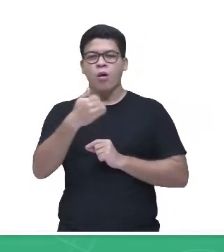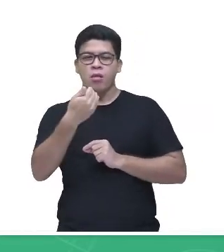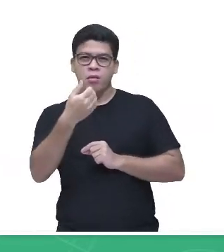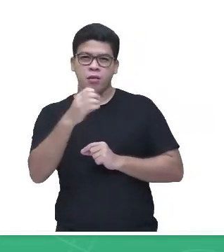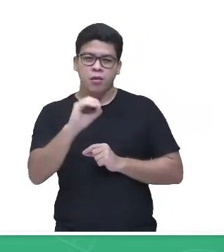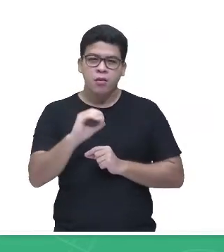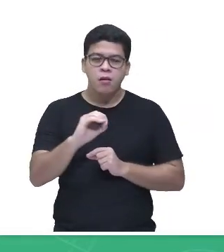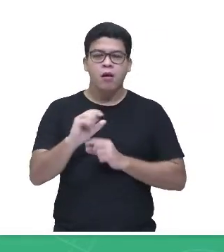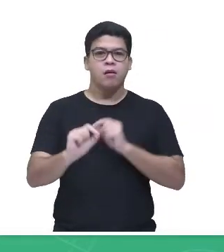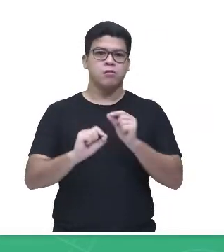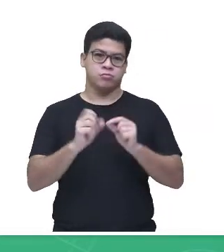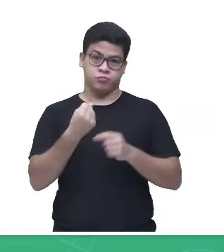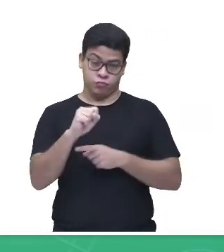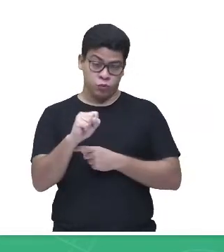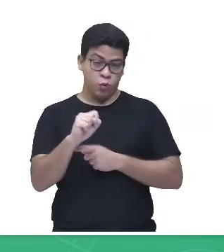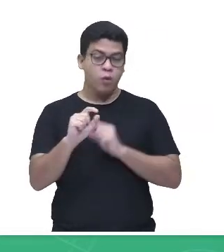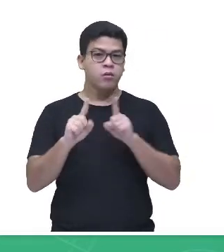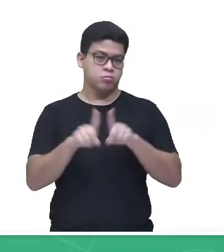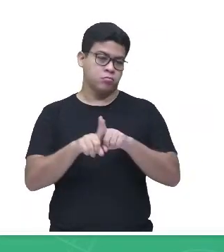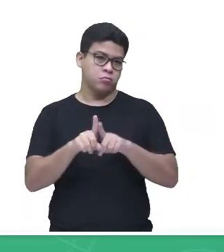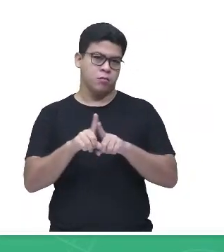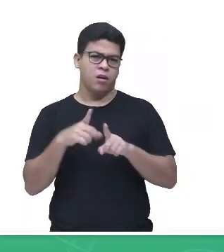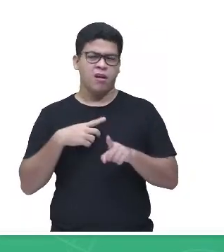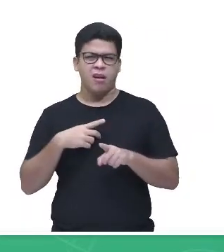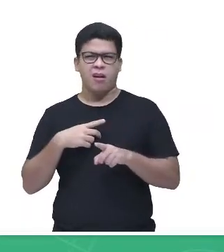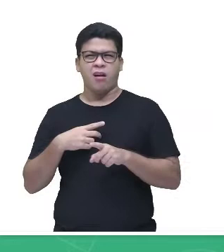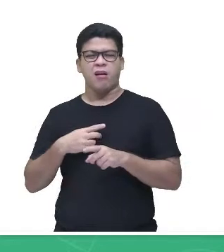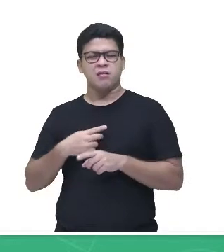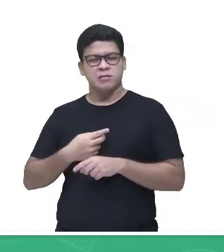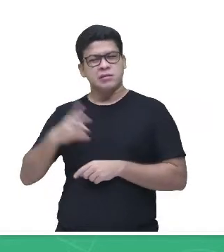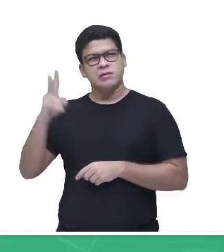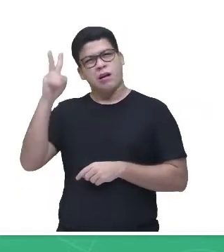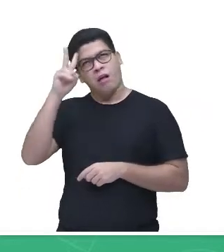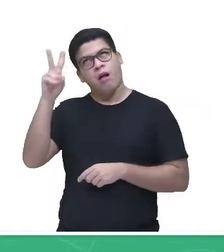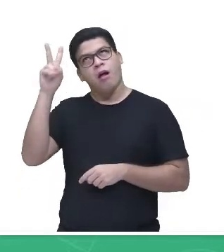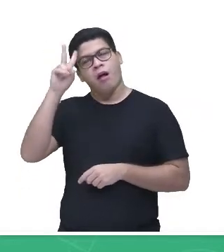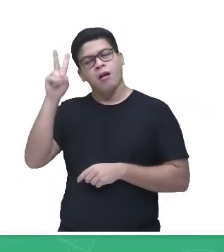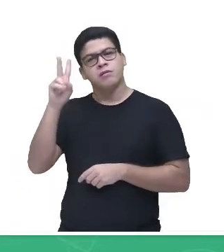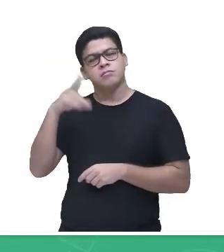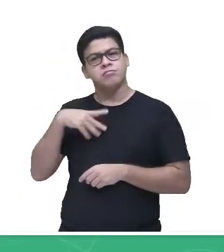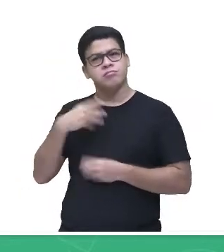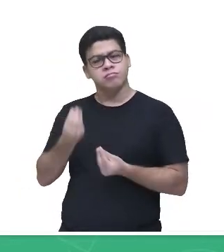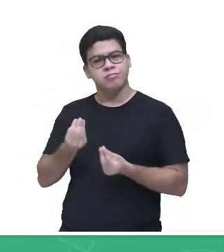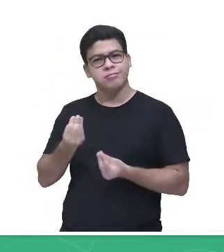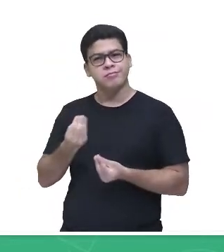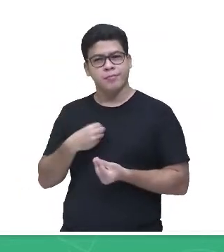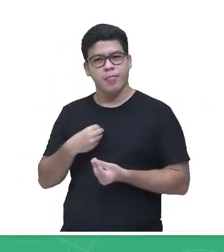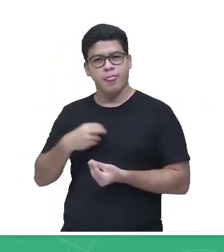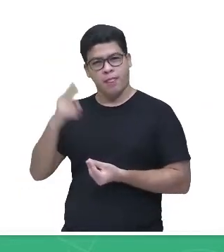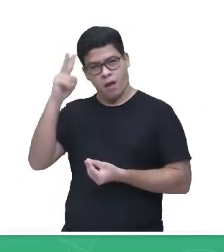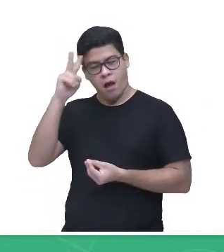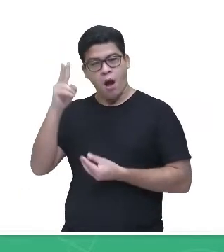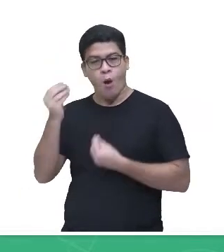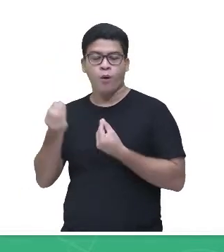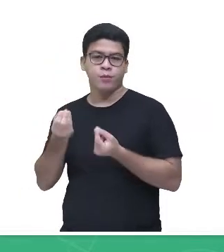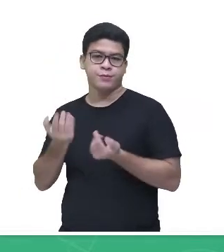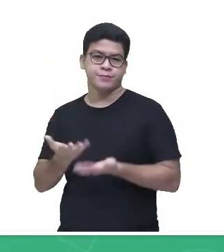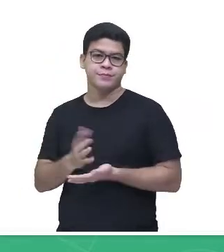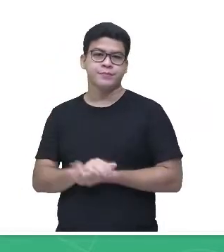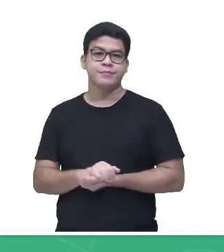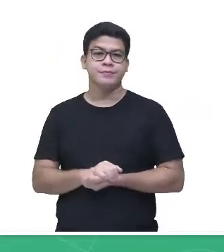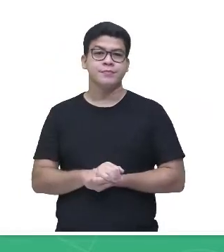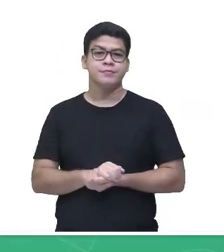até nós. Ai, de novo, eu não acredito, a história vai chegar até nós. A história somos nós. Então, vamos lá trazer esses conceitos? Então, olha